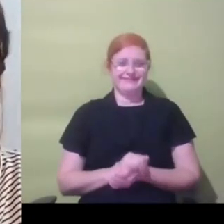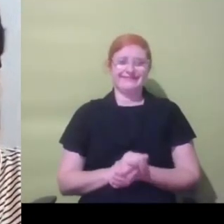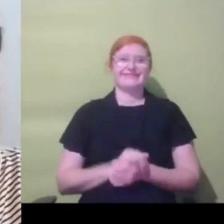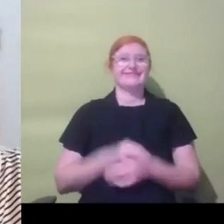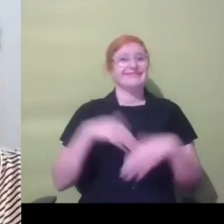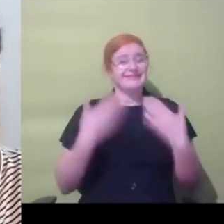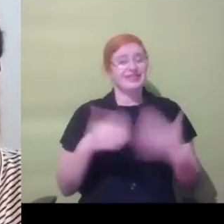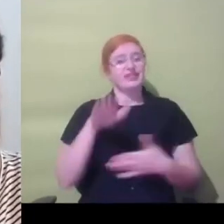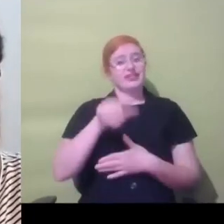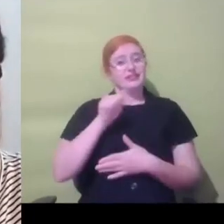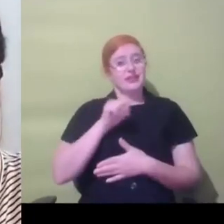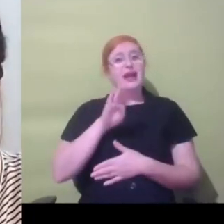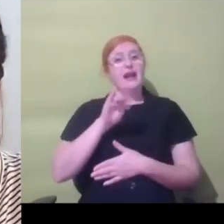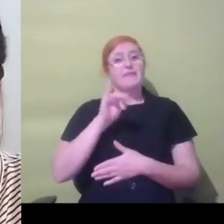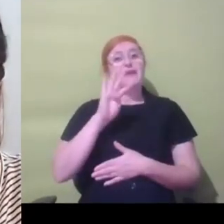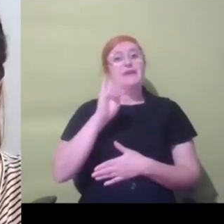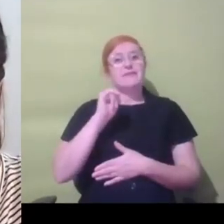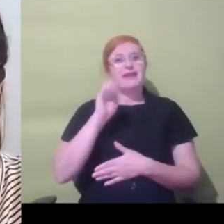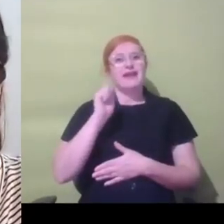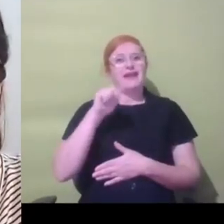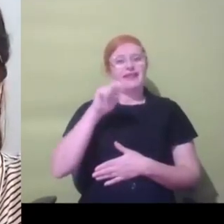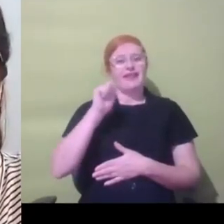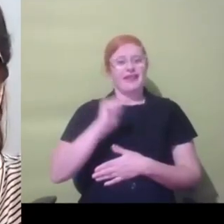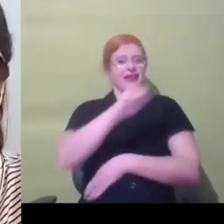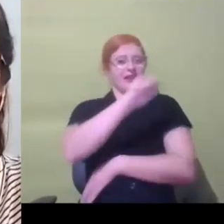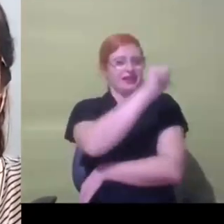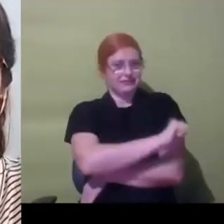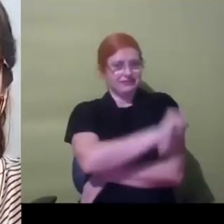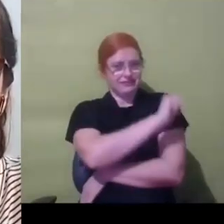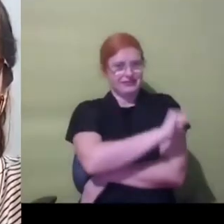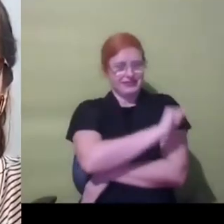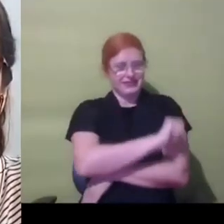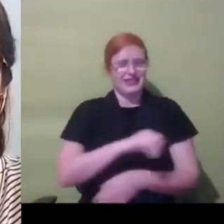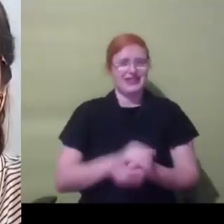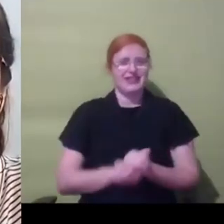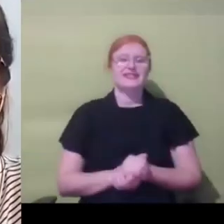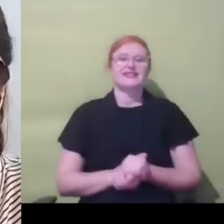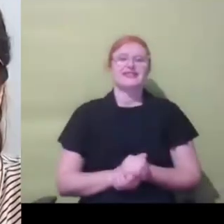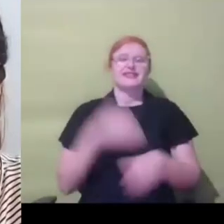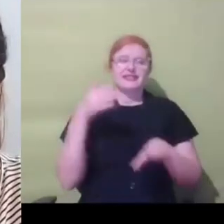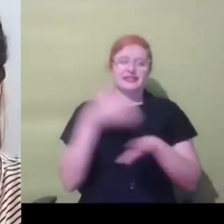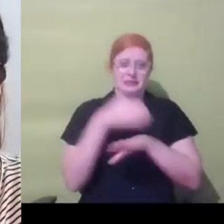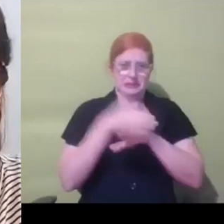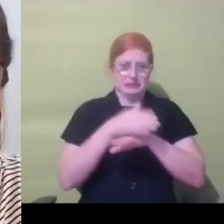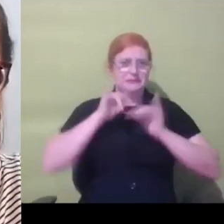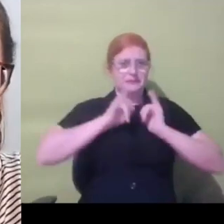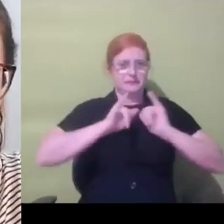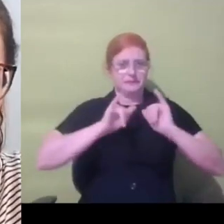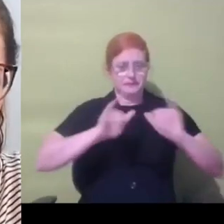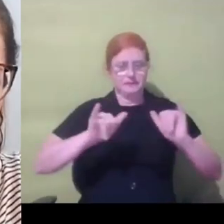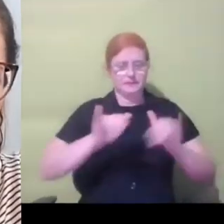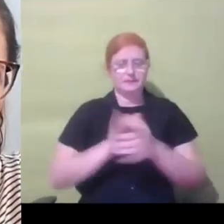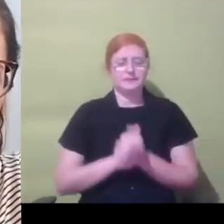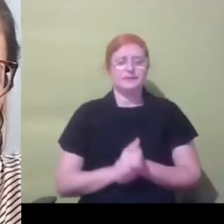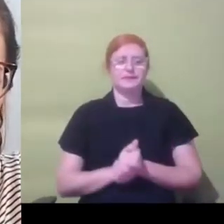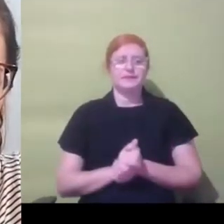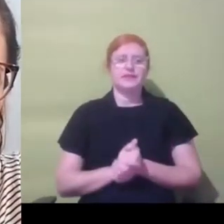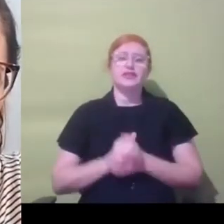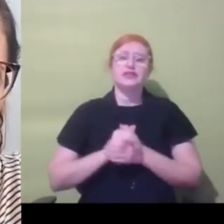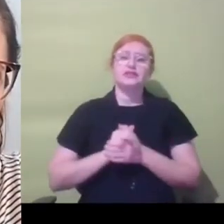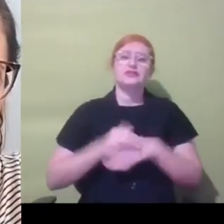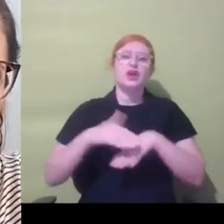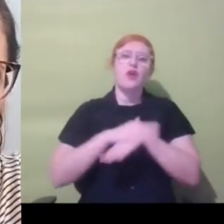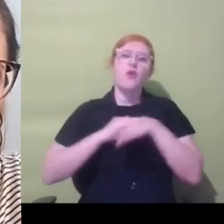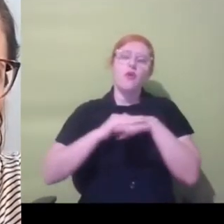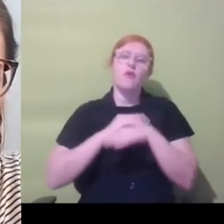Bom, gente, eu vou chamar a Bibiana, lá do Rio de Janeiro. Ela também está na campanha com a gente. E a gente vai conversar